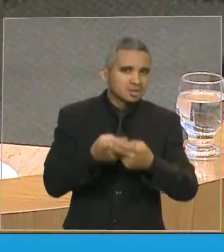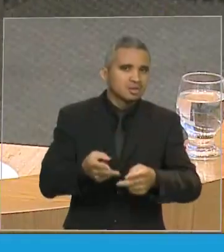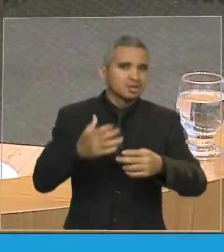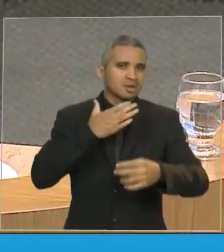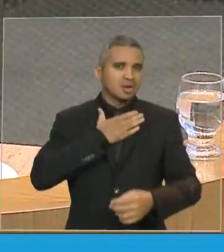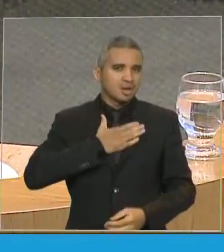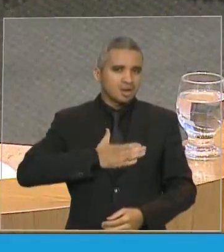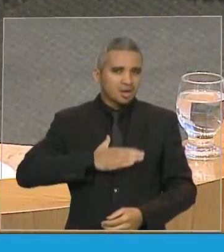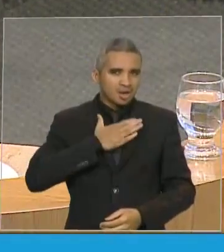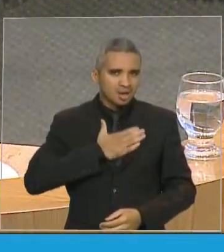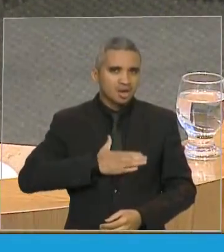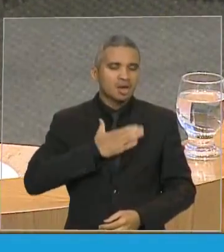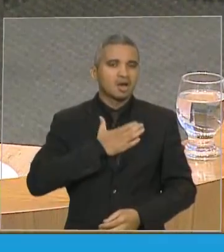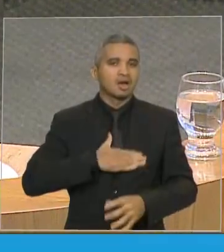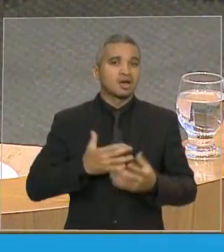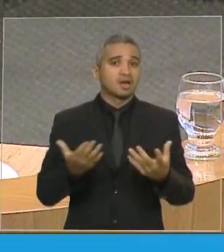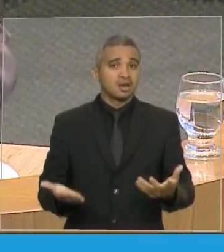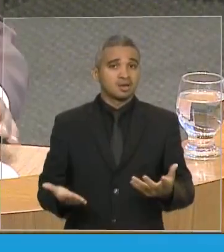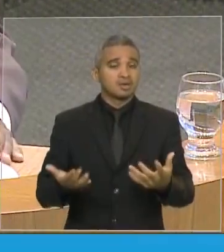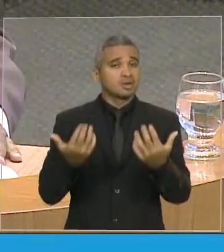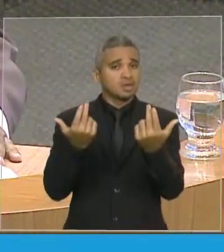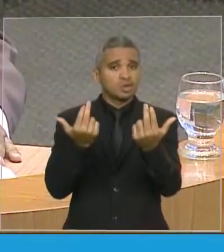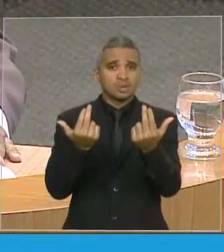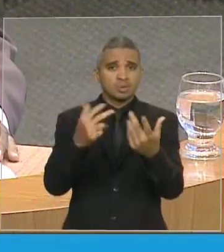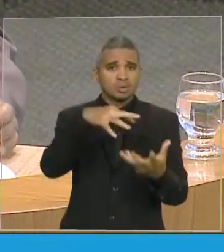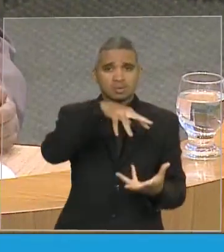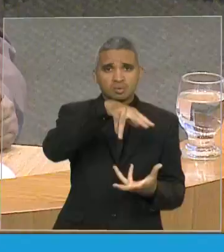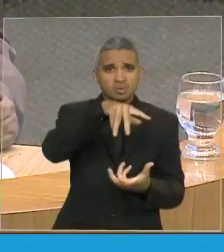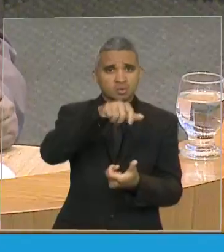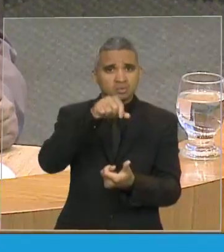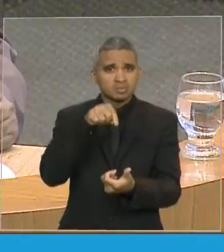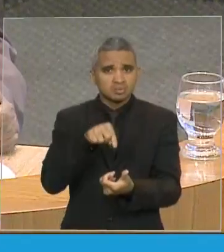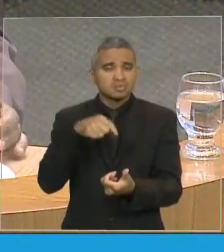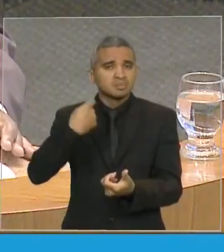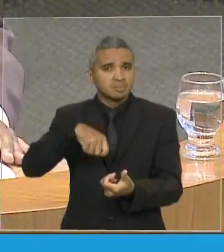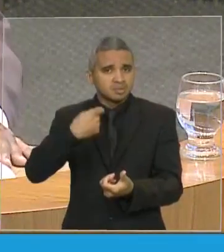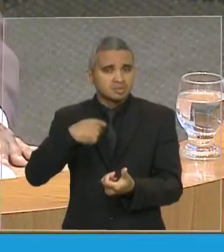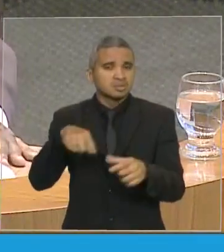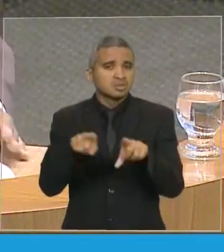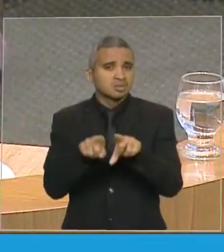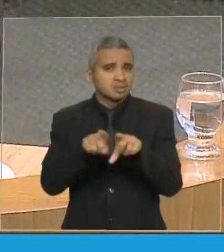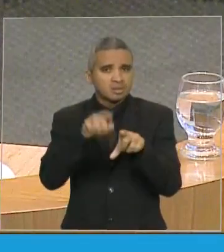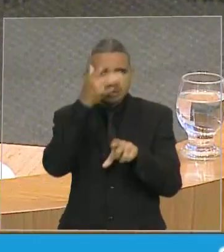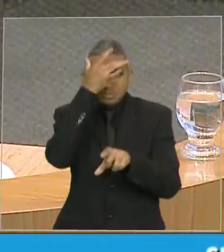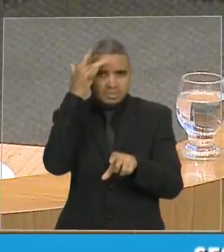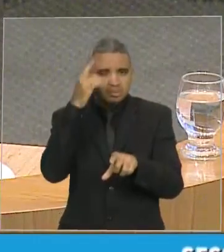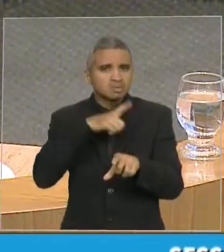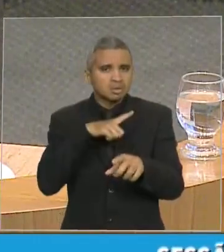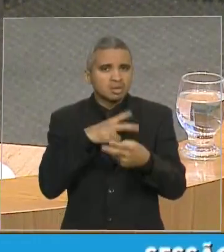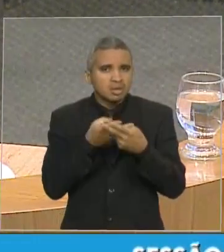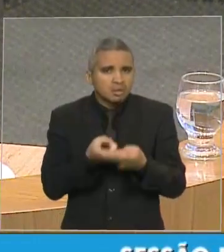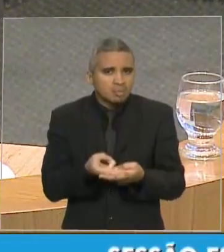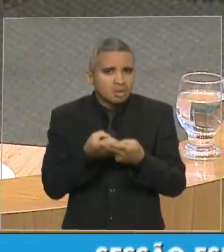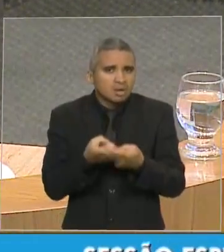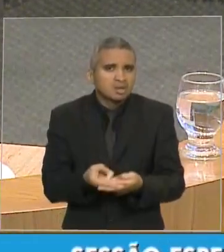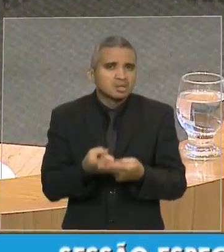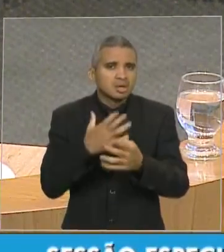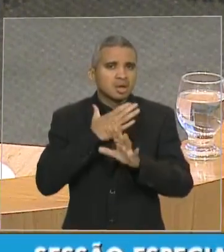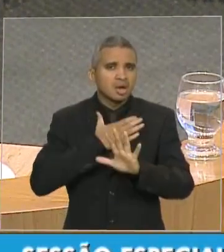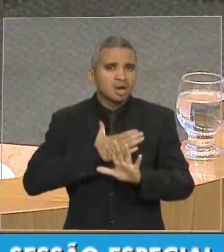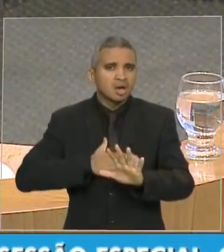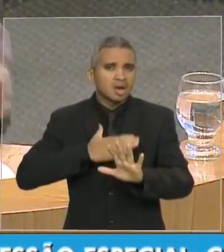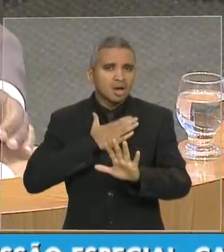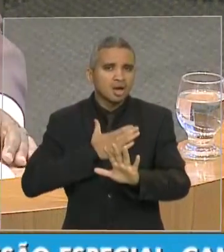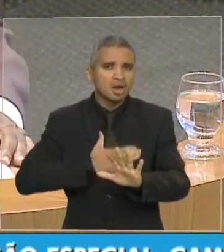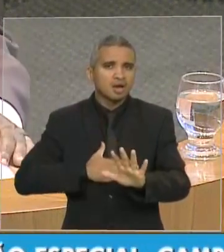essa casa comum que ele nos deixou, deve também ser dos pacíficos. Por isso, em vez de excitadores de